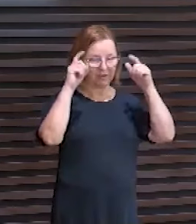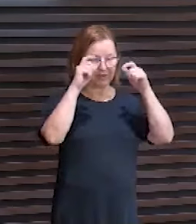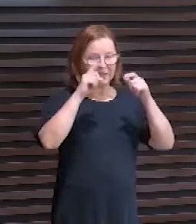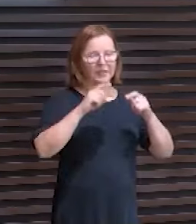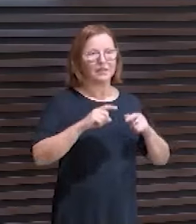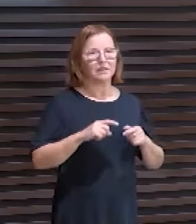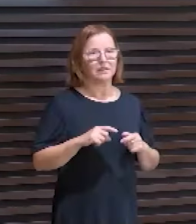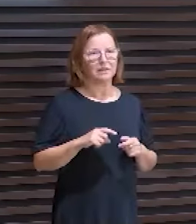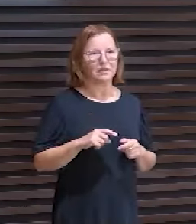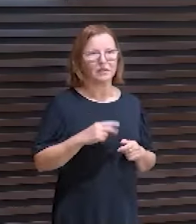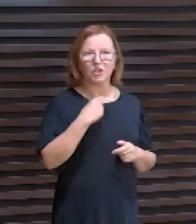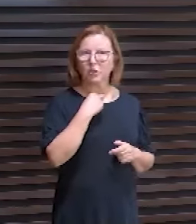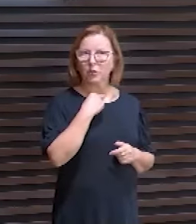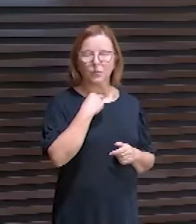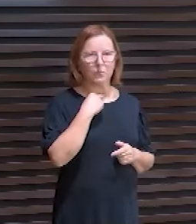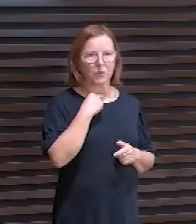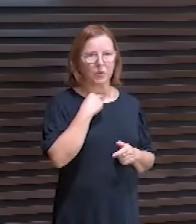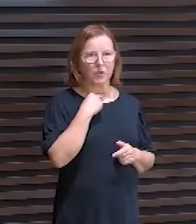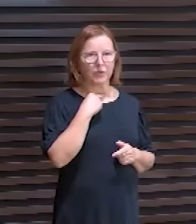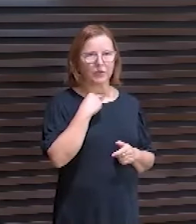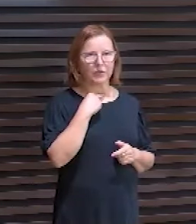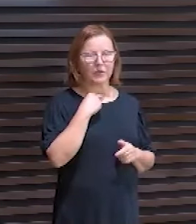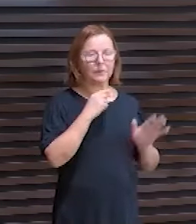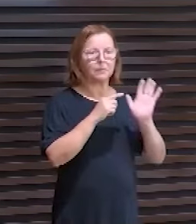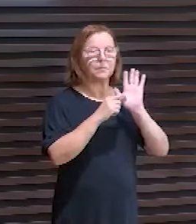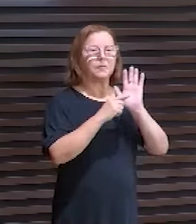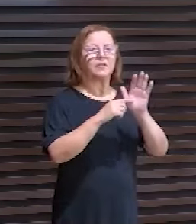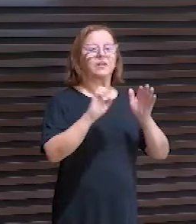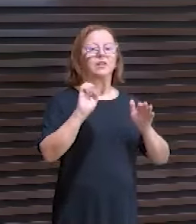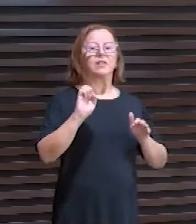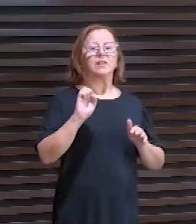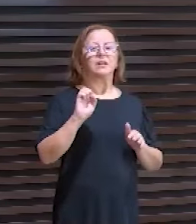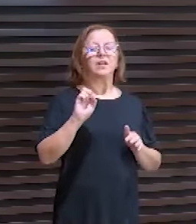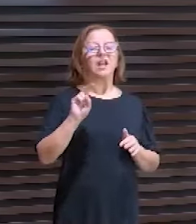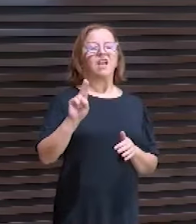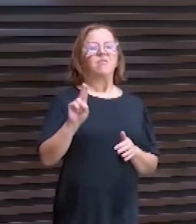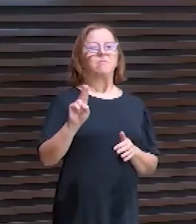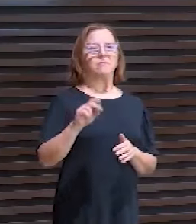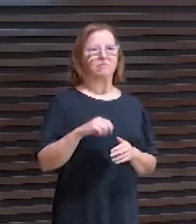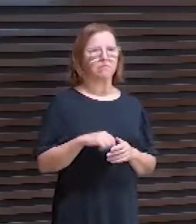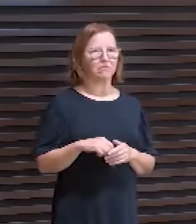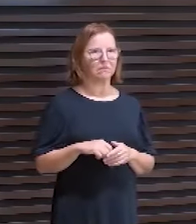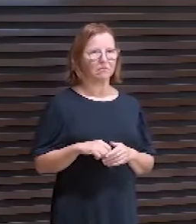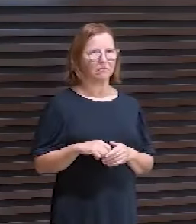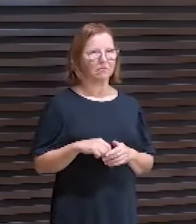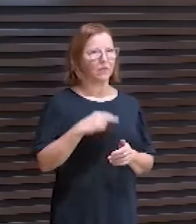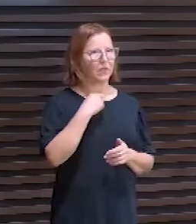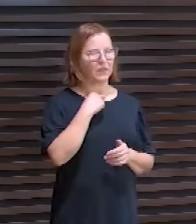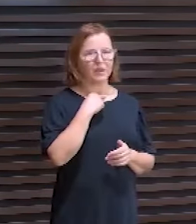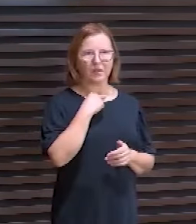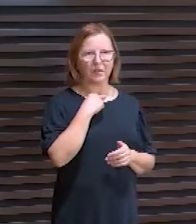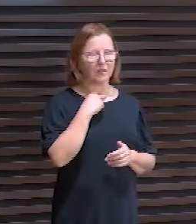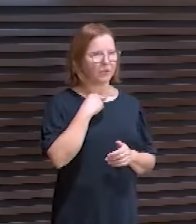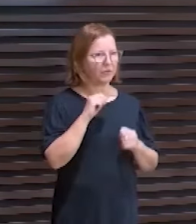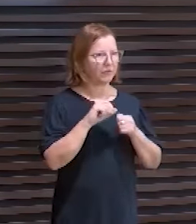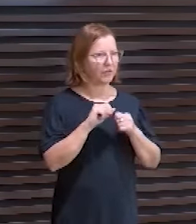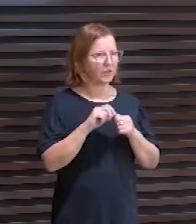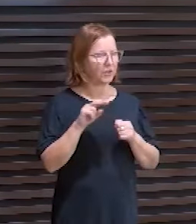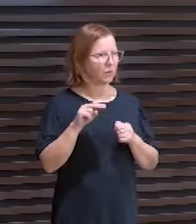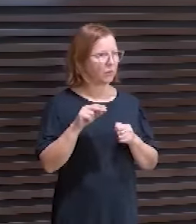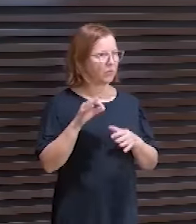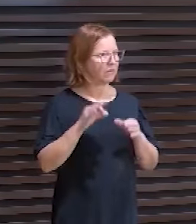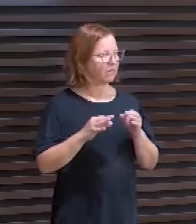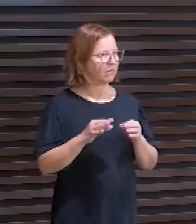haver a manifestação do Ego não devemos agir como juízo mas eu já li isso aqui então agora lá